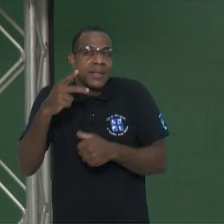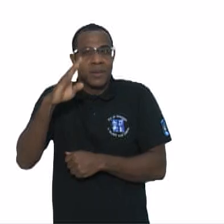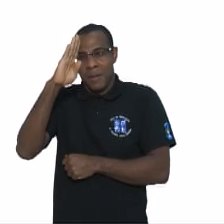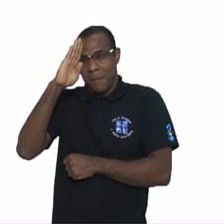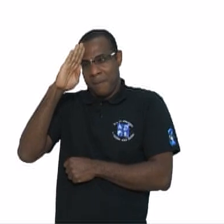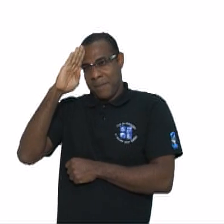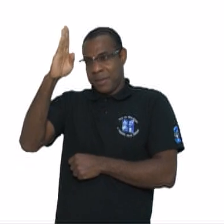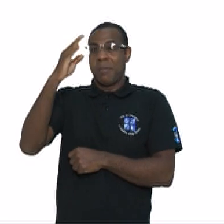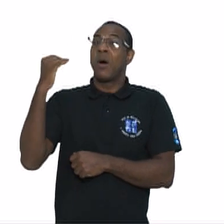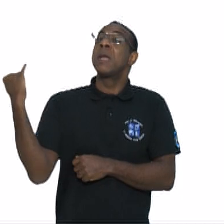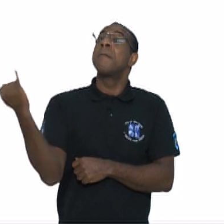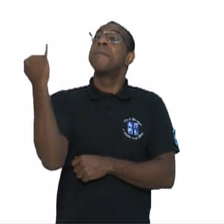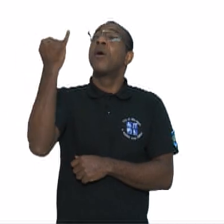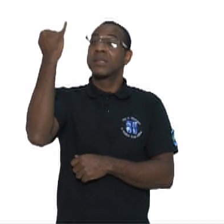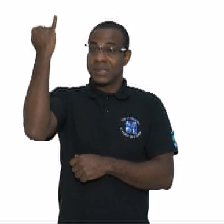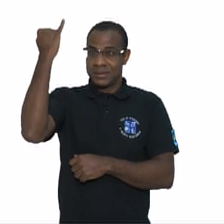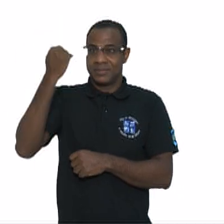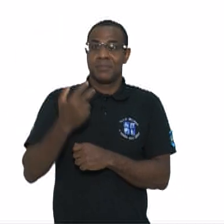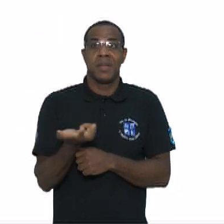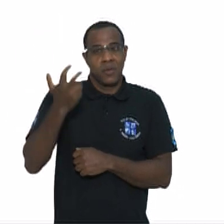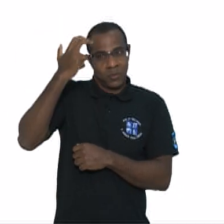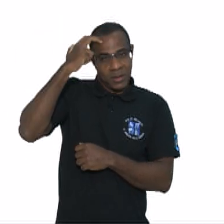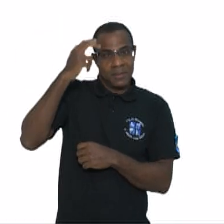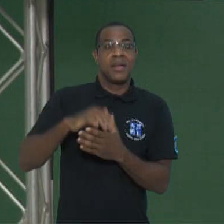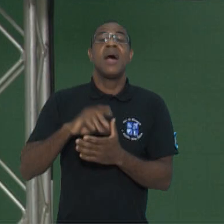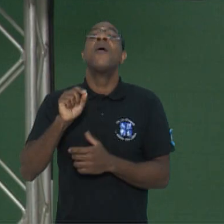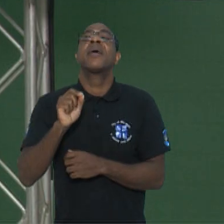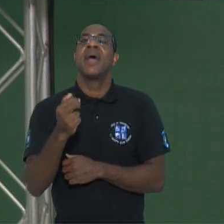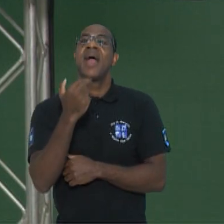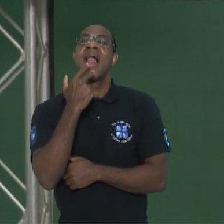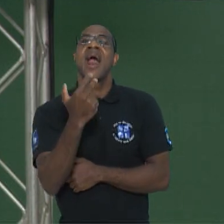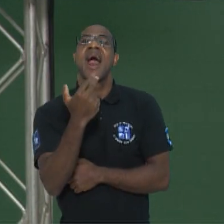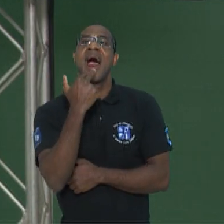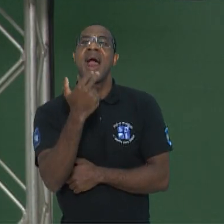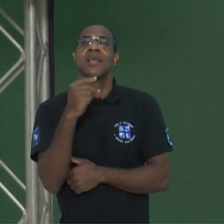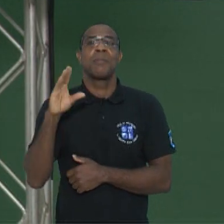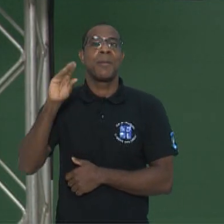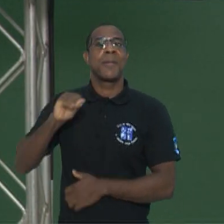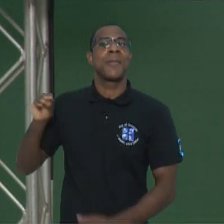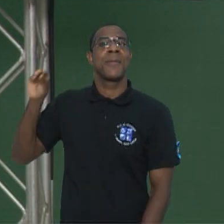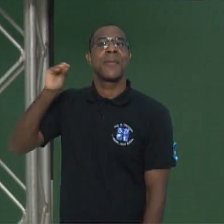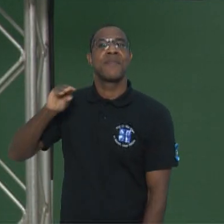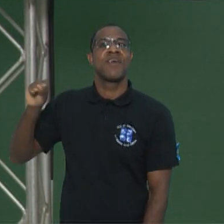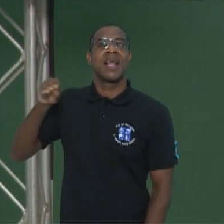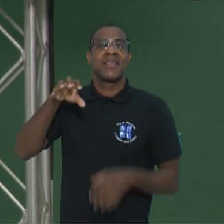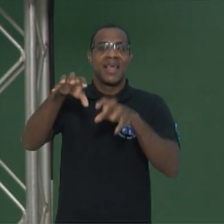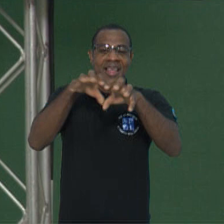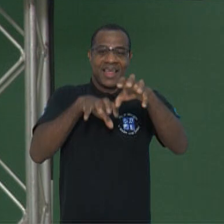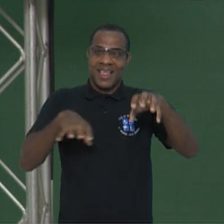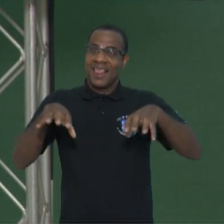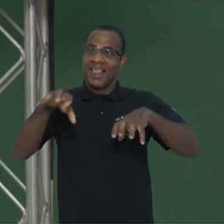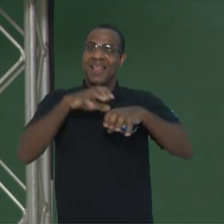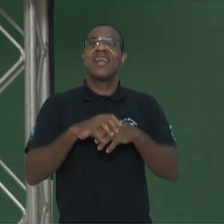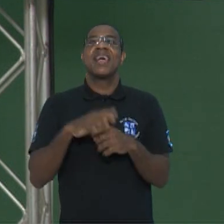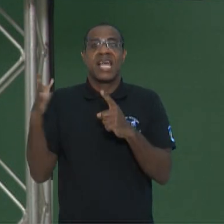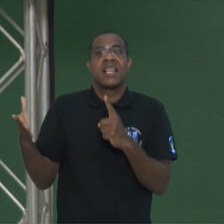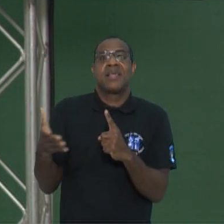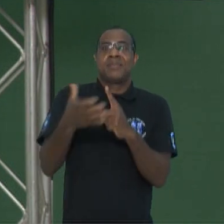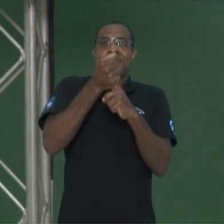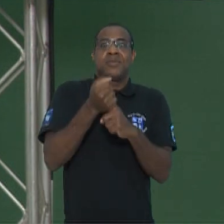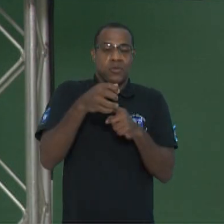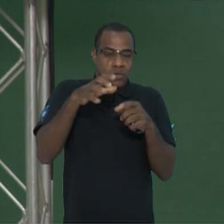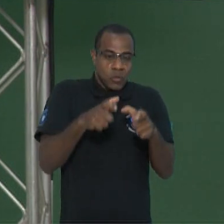cultural, a religião e o idioma, a língua falada, né? Que muitas vezes uma das formas iniciais de dominação de uma